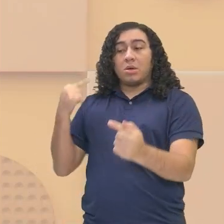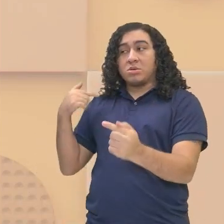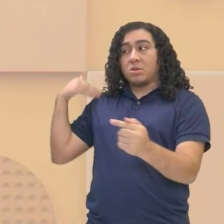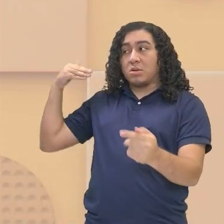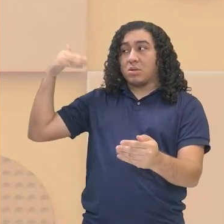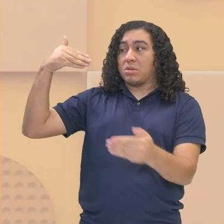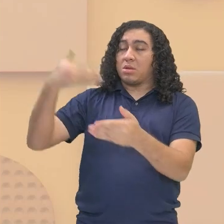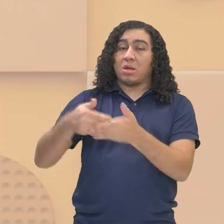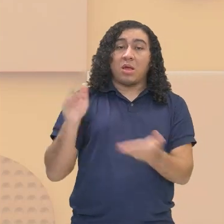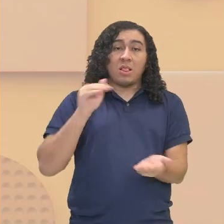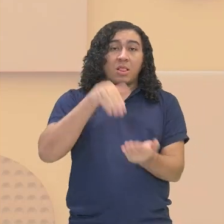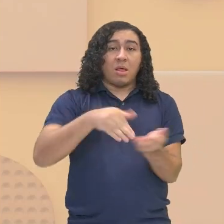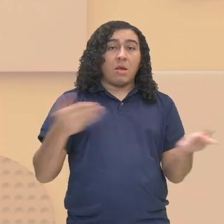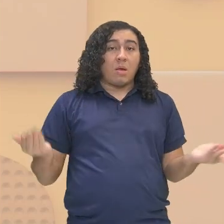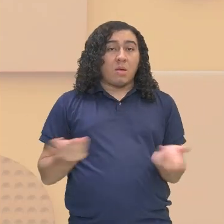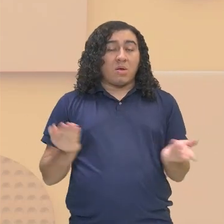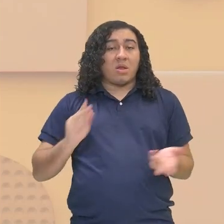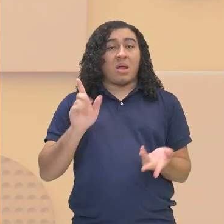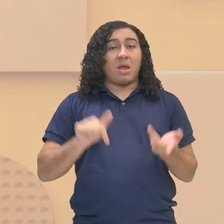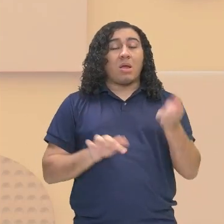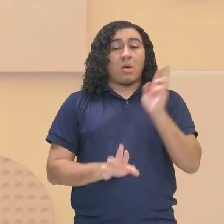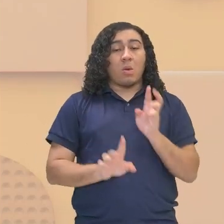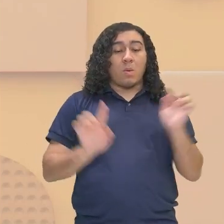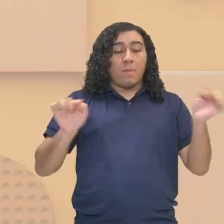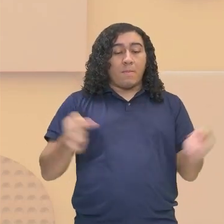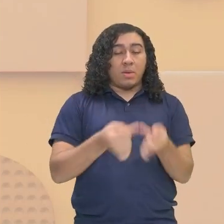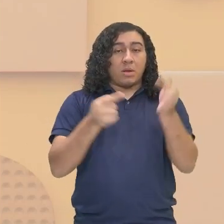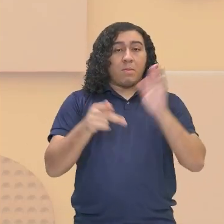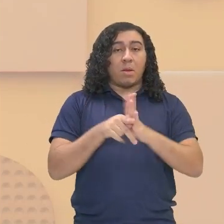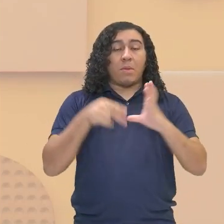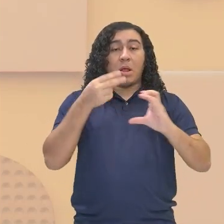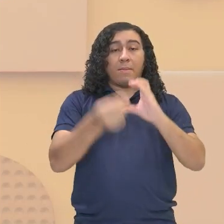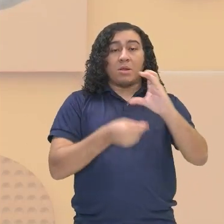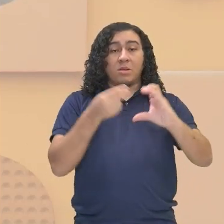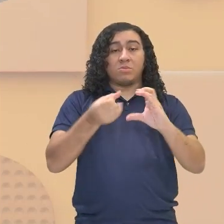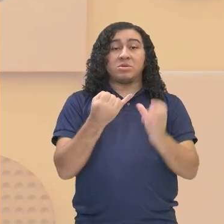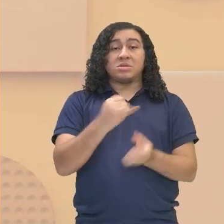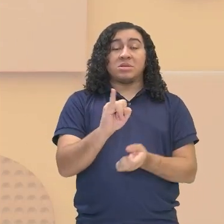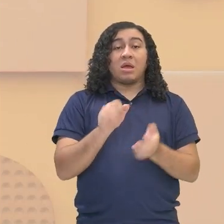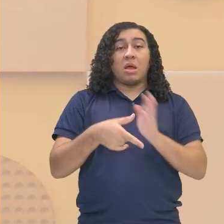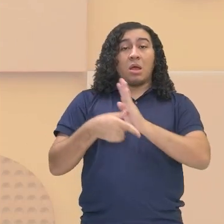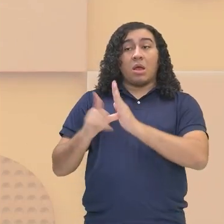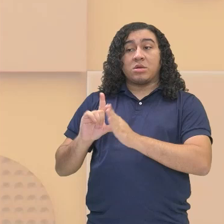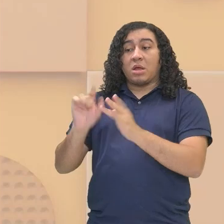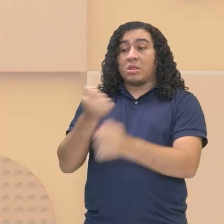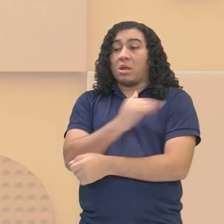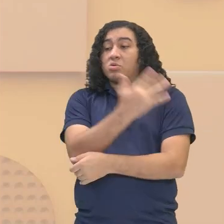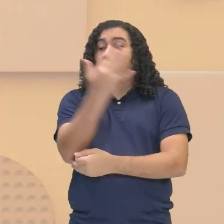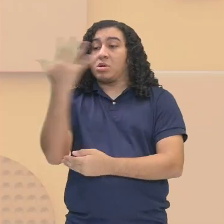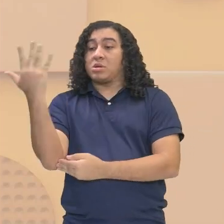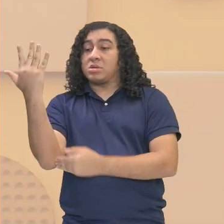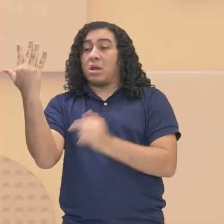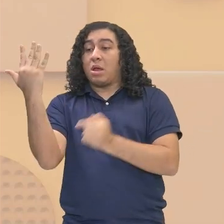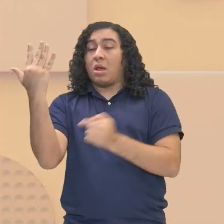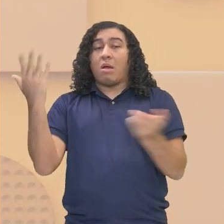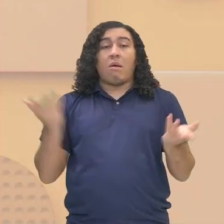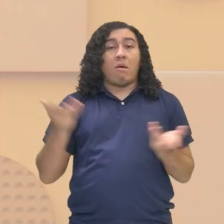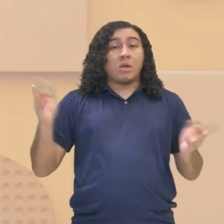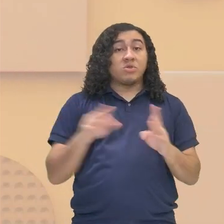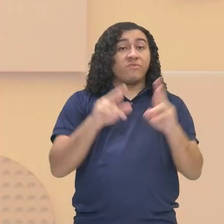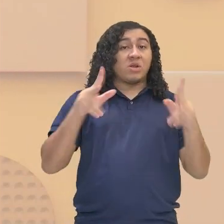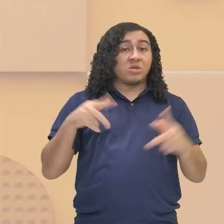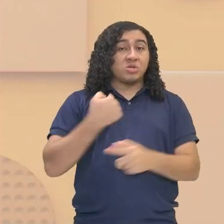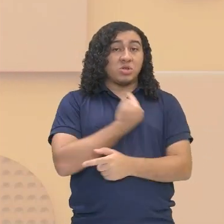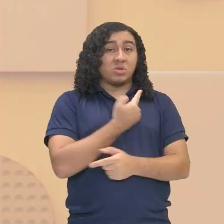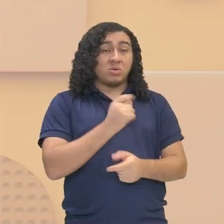tempo, então, das fábricas, muito ligado, então, ao capitalismo. Se antes eu olhava a natureza, agora percebeu, mudou. A gente está, então,